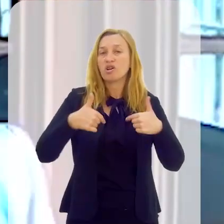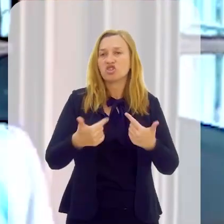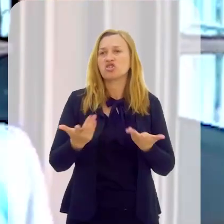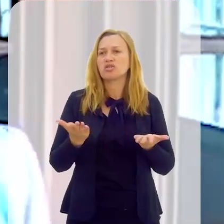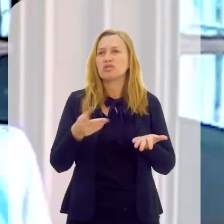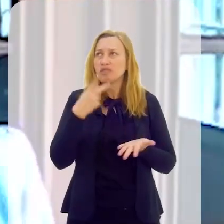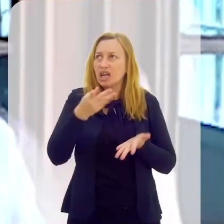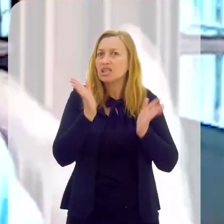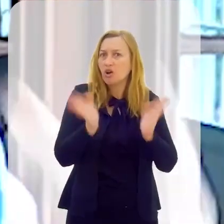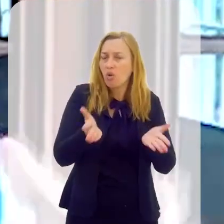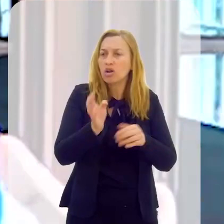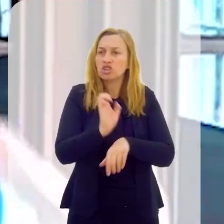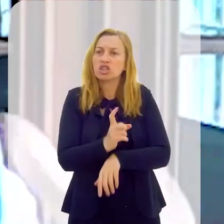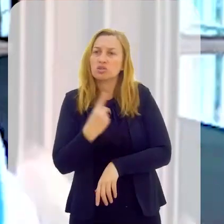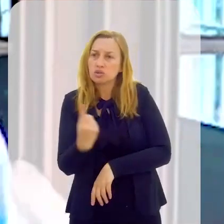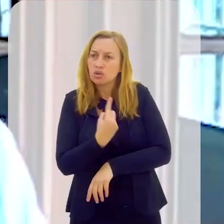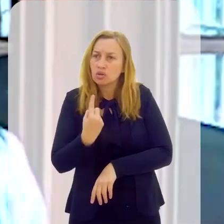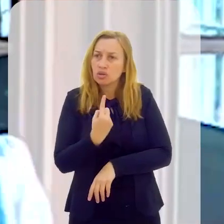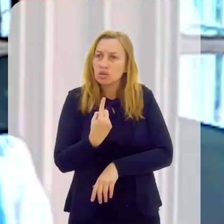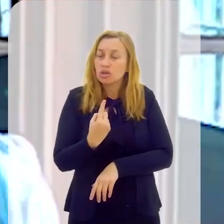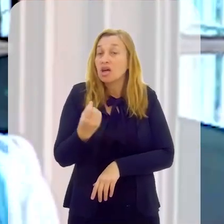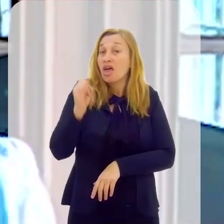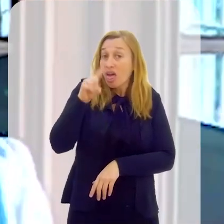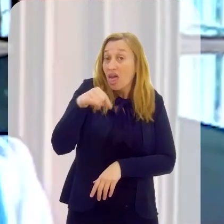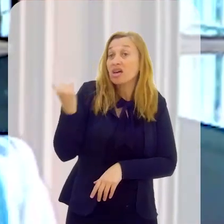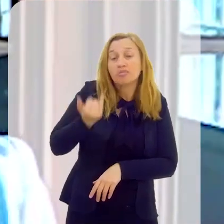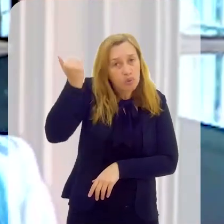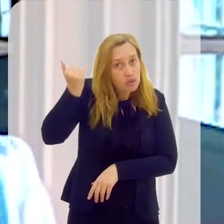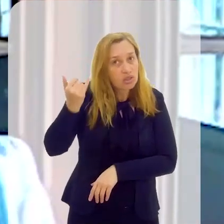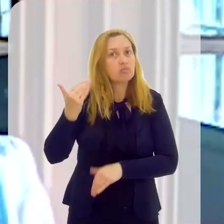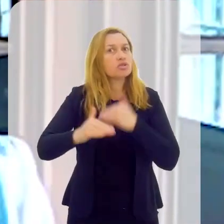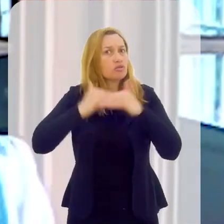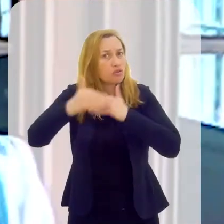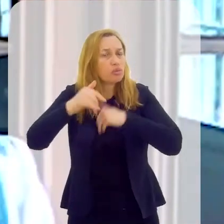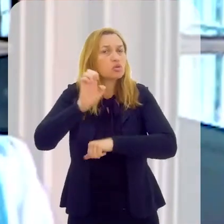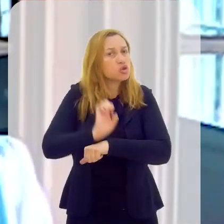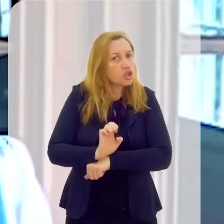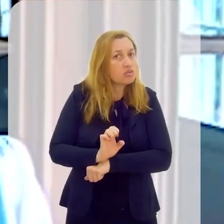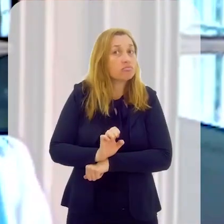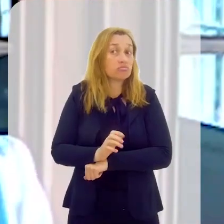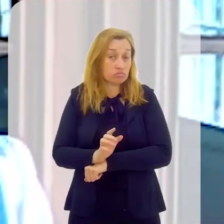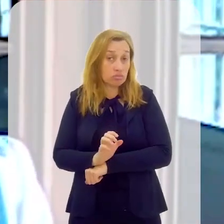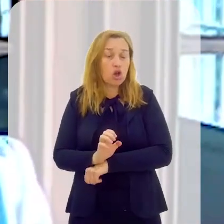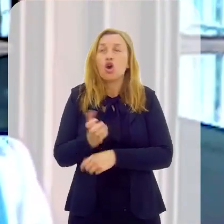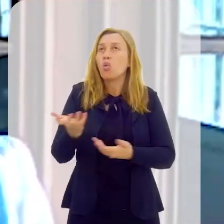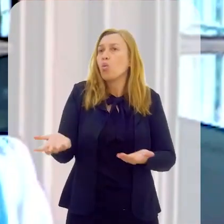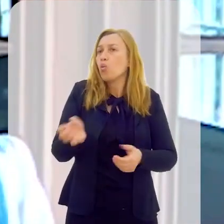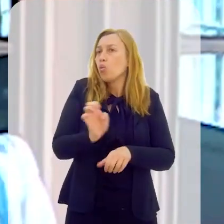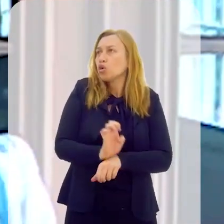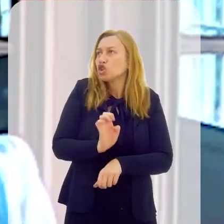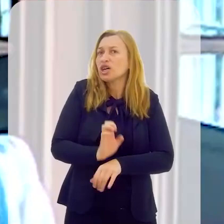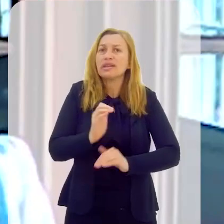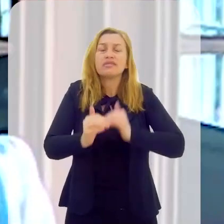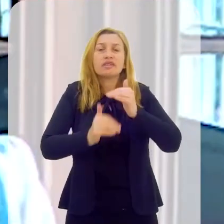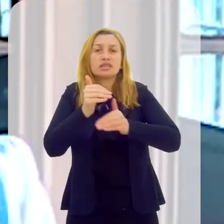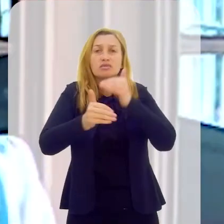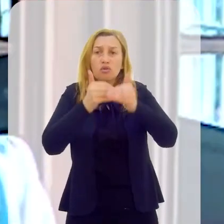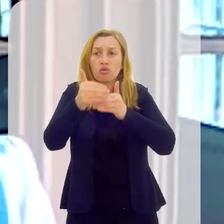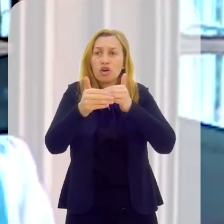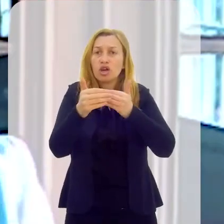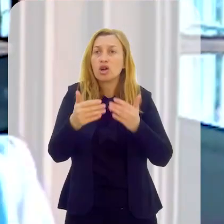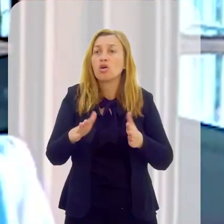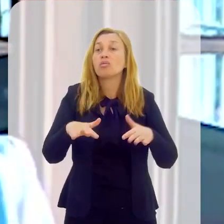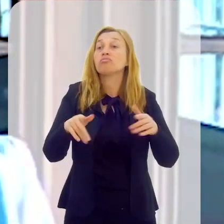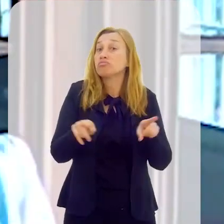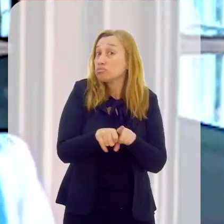efeito, falando agora nosso Estado, isso tem um efeito muito importante para o desenvolvimento do Estado, né? O Estado ele vai